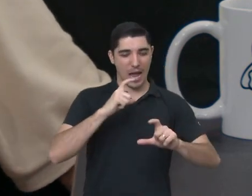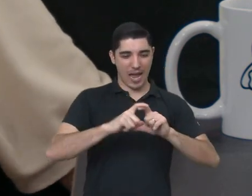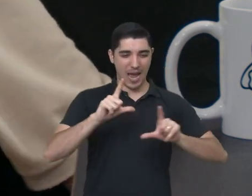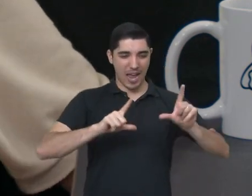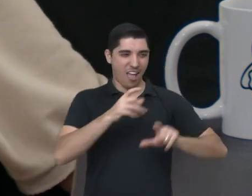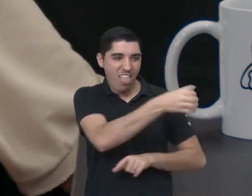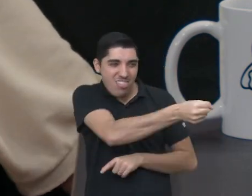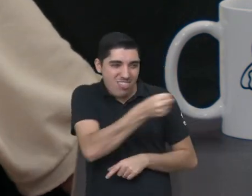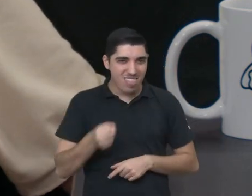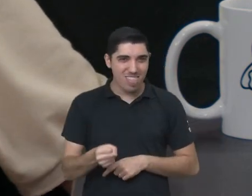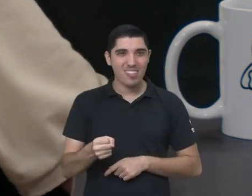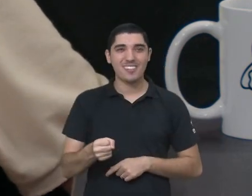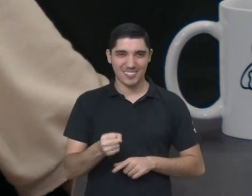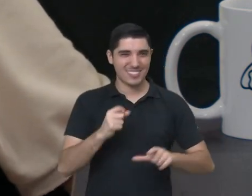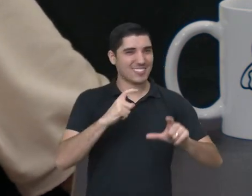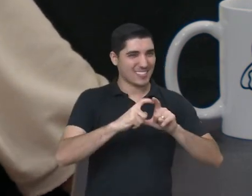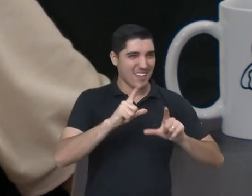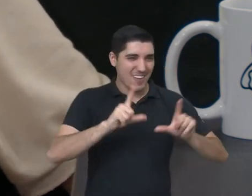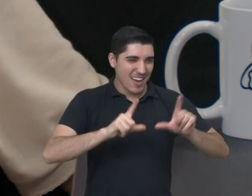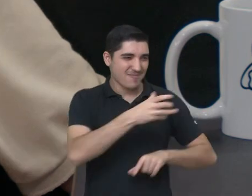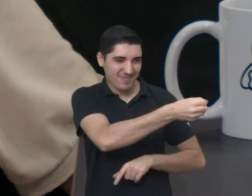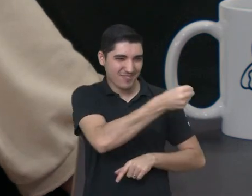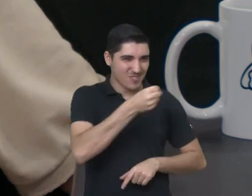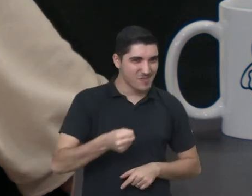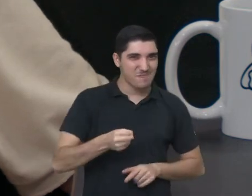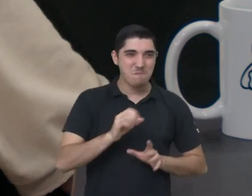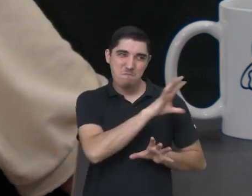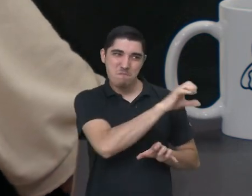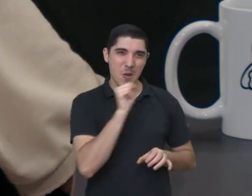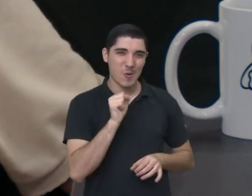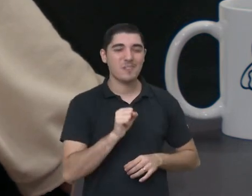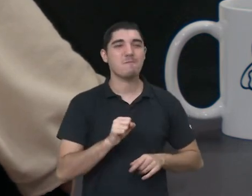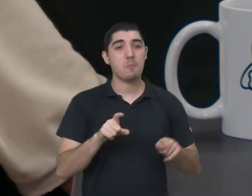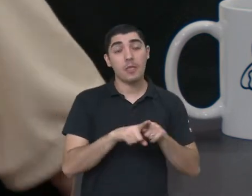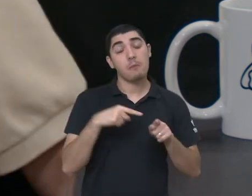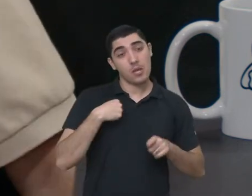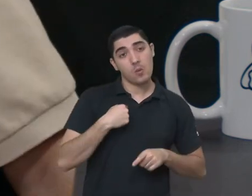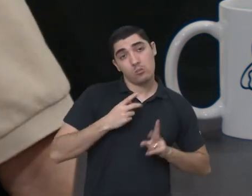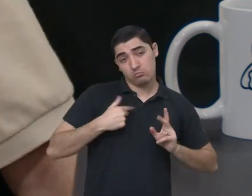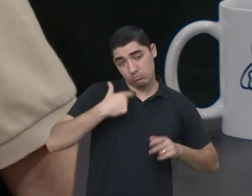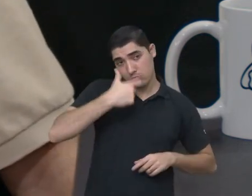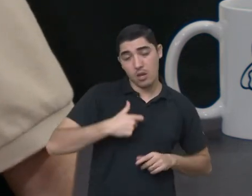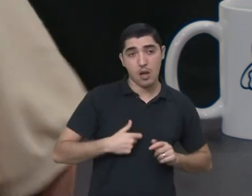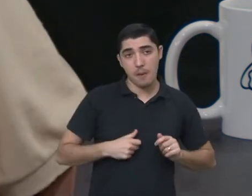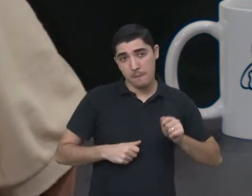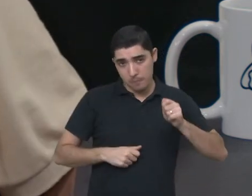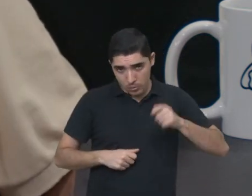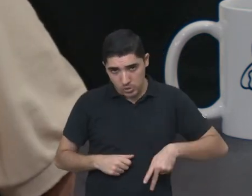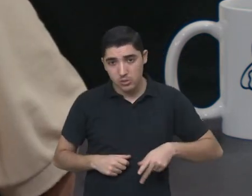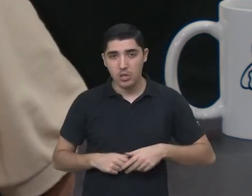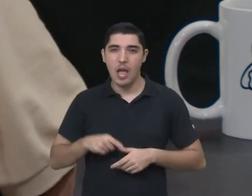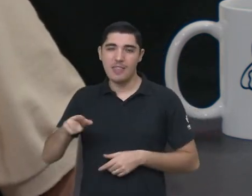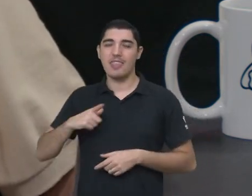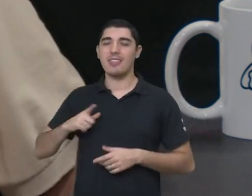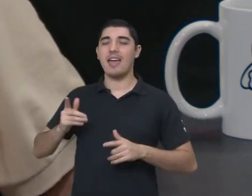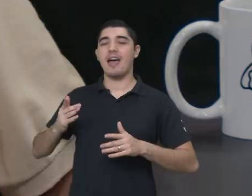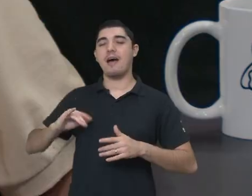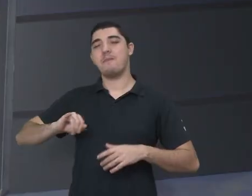no Morumbi, em São Paulo, eu falei, Thiago, você que trabalhou em São José e tal, pô, vê com o pessoal da federação, libera bandeira em estádio, é tão bonito você ver